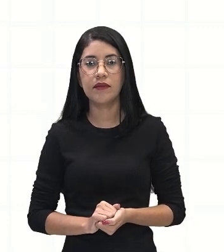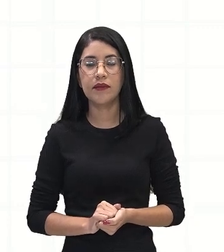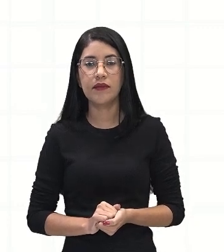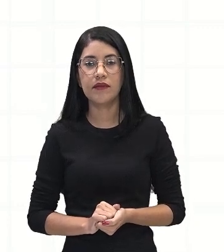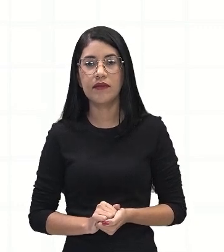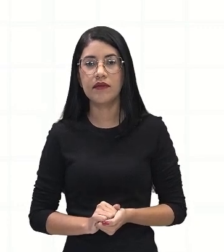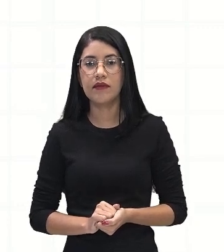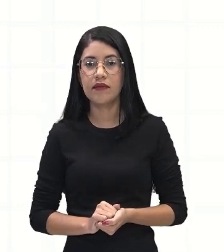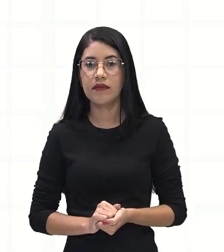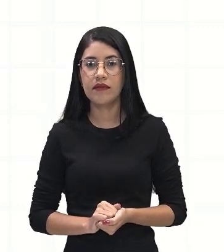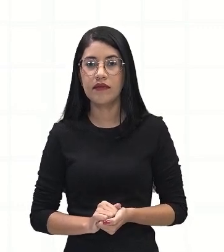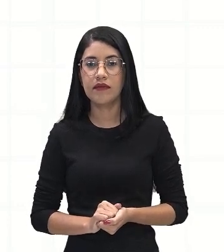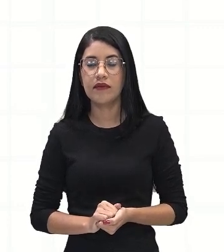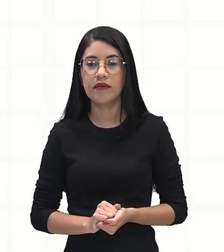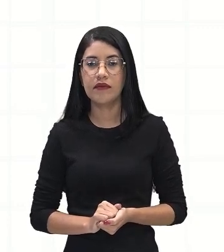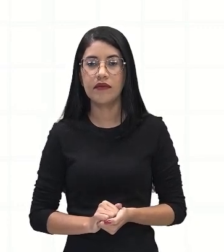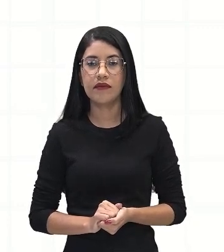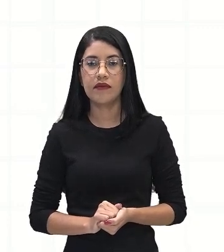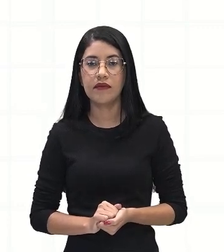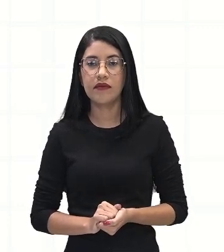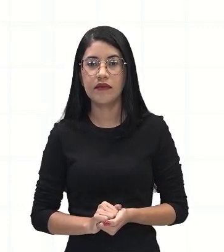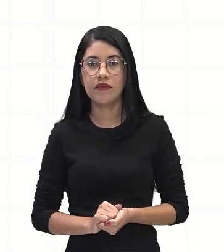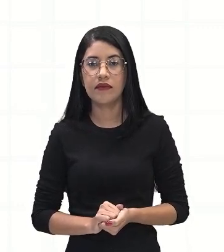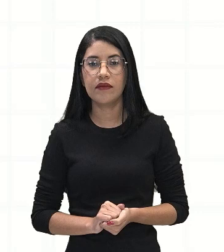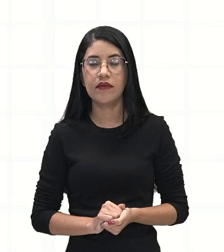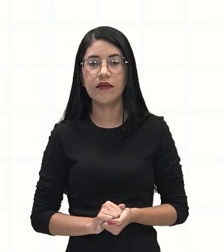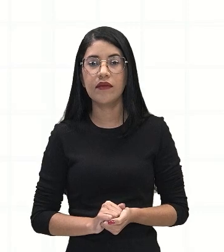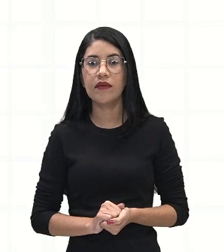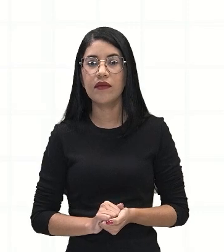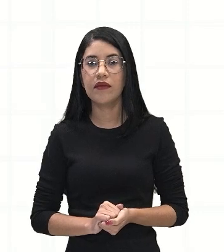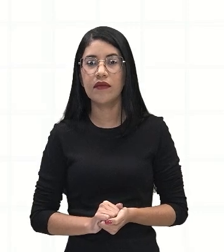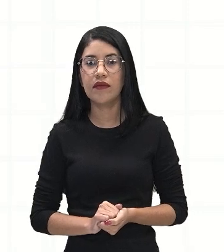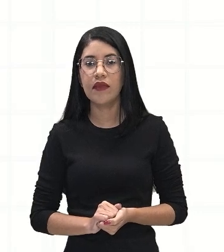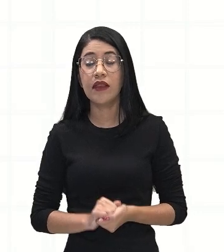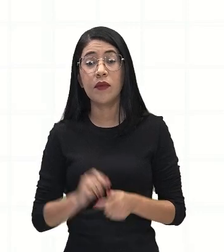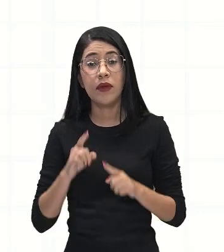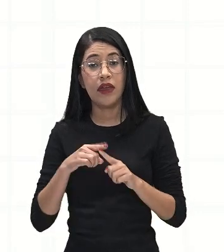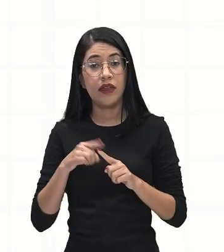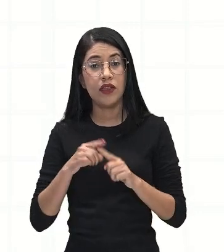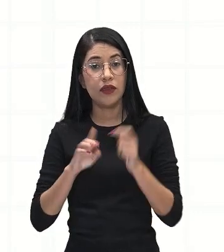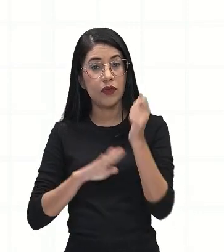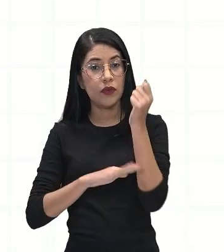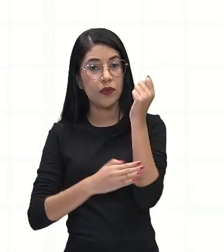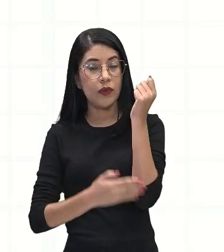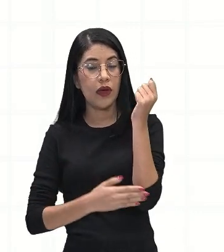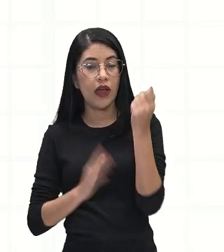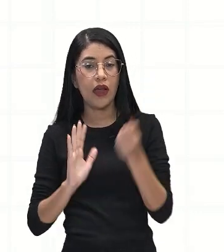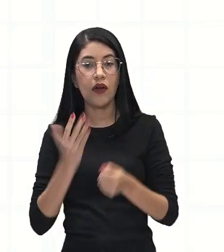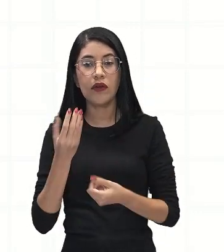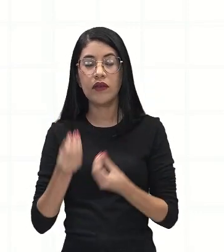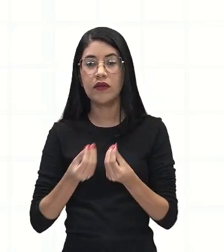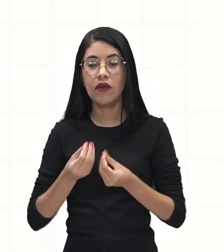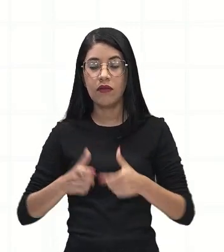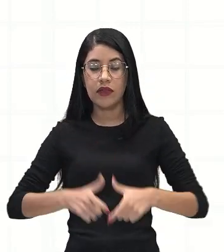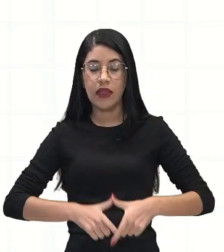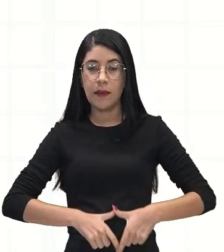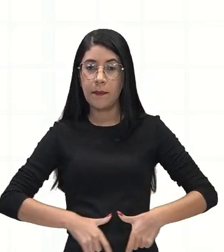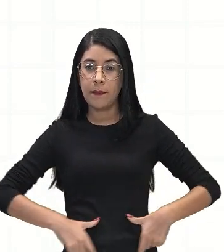vertebral, chamado de hiperlordose. Então, a hiperlordose ela vai acontecer justamente na